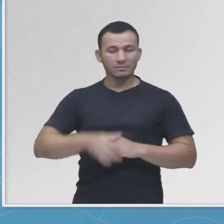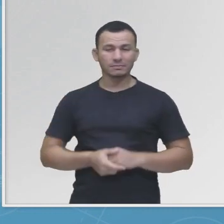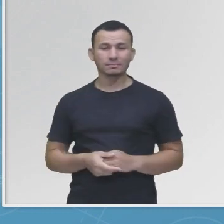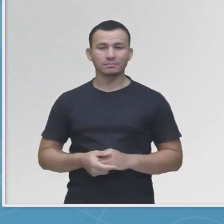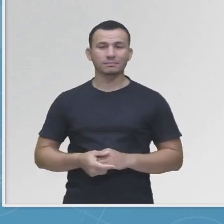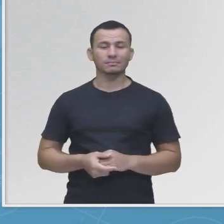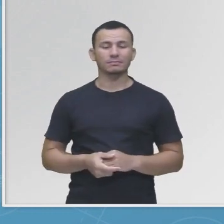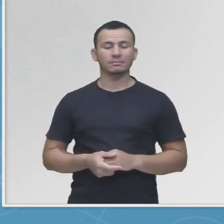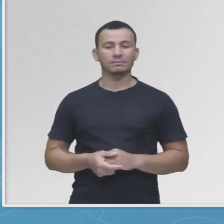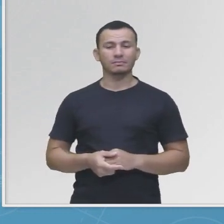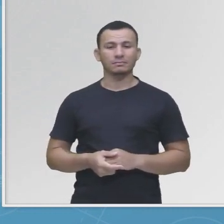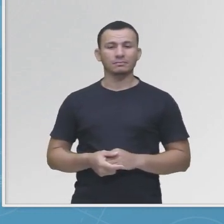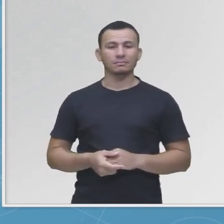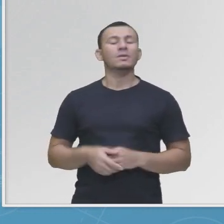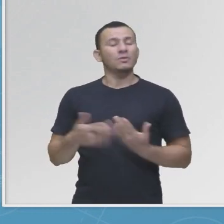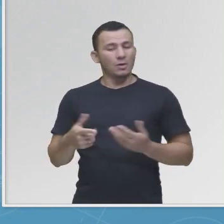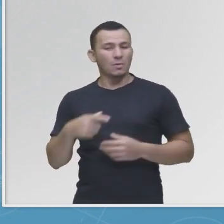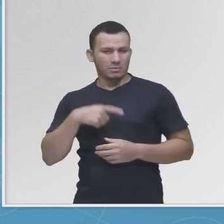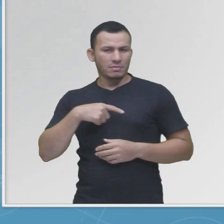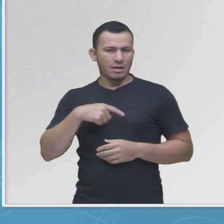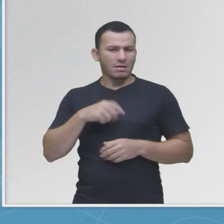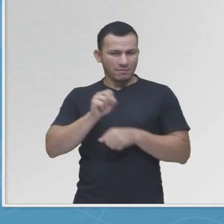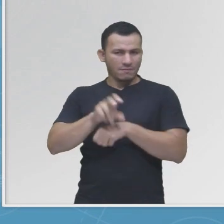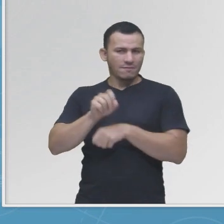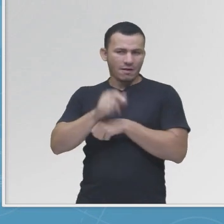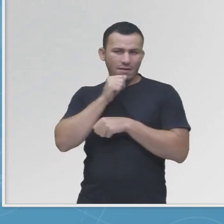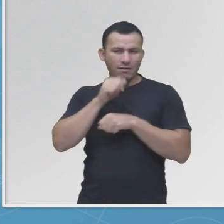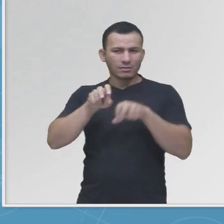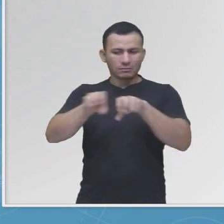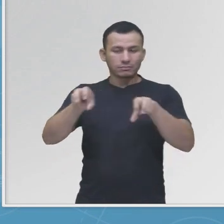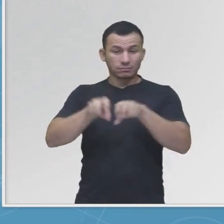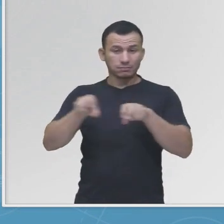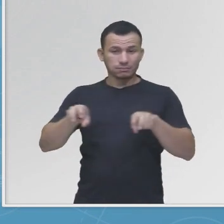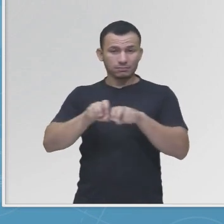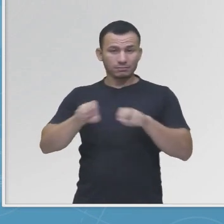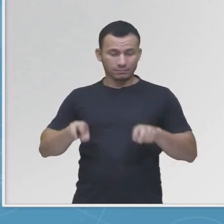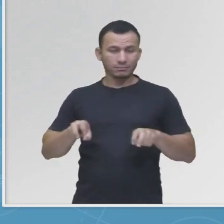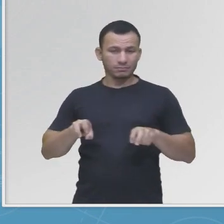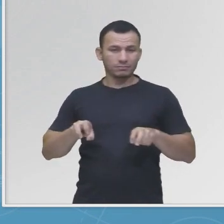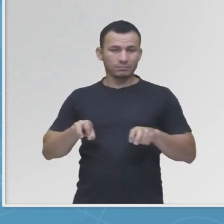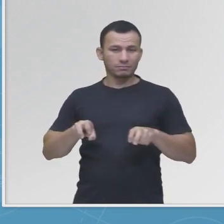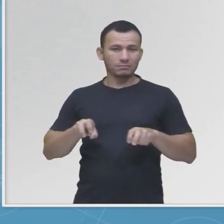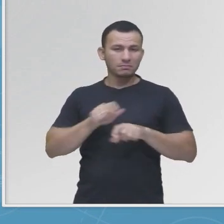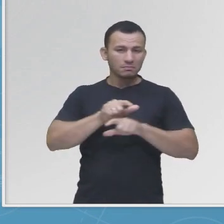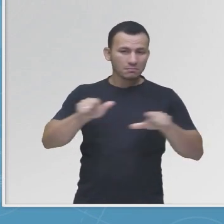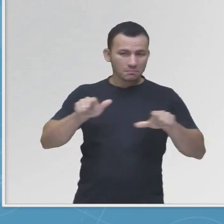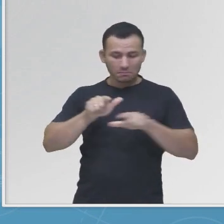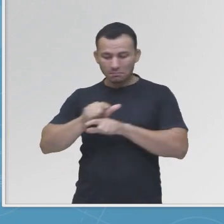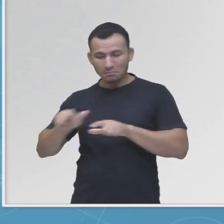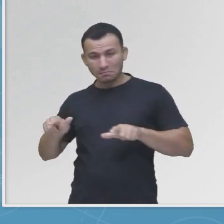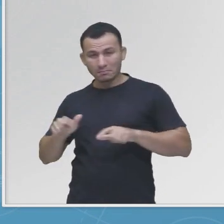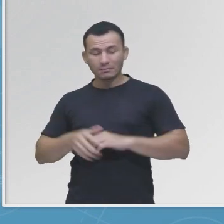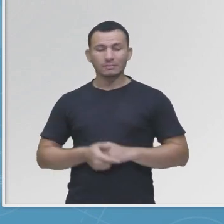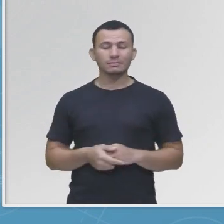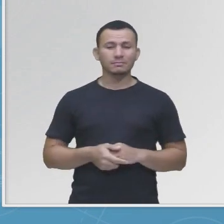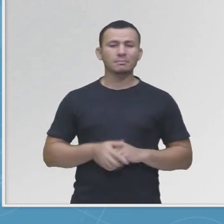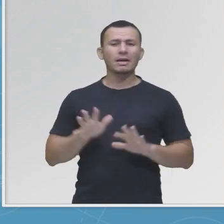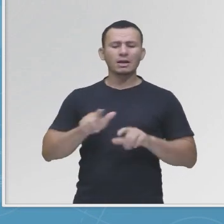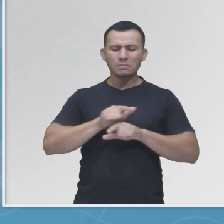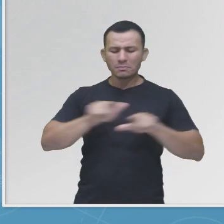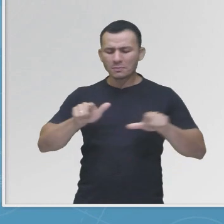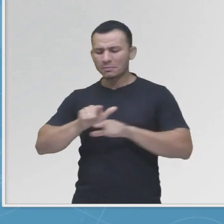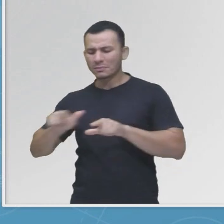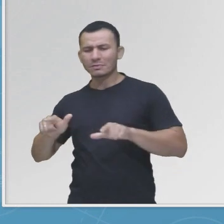ou seja, existiam vagas, né, dentro do ônibus que estavam lá desocupadas. Então, quantas vagas